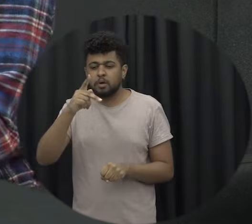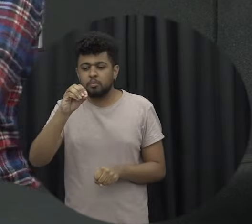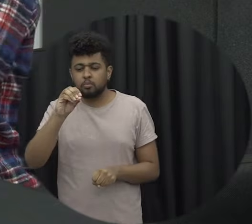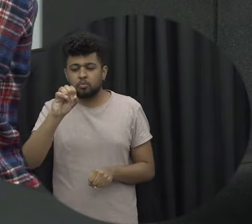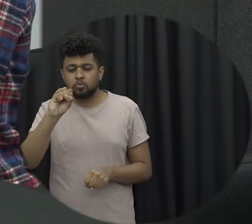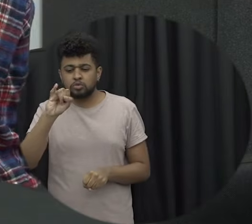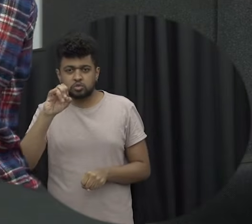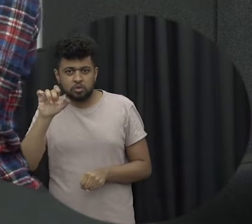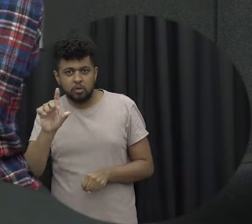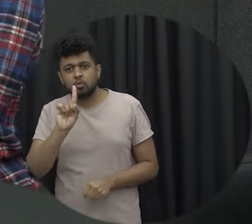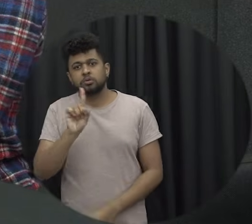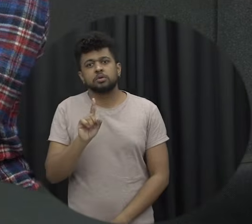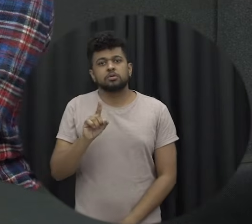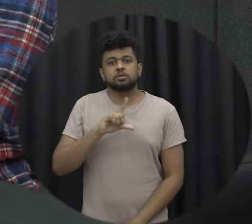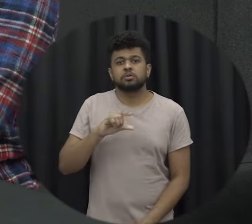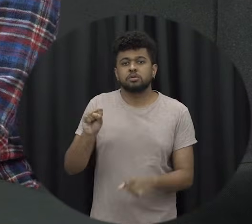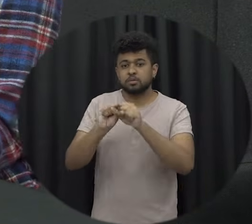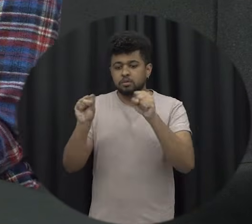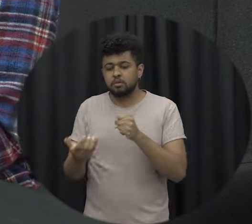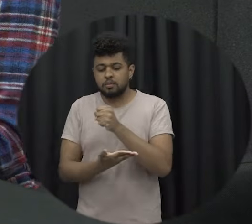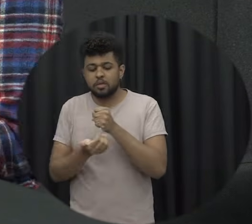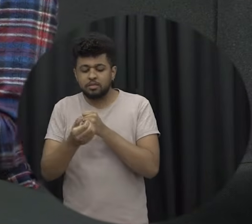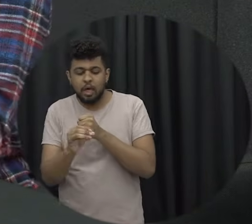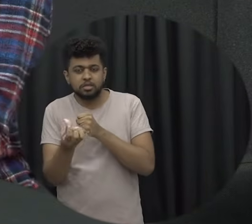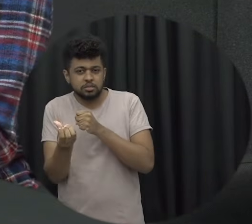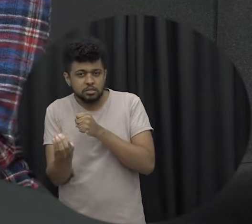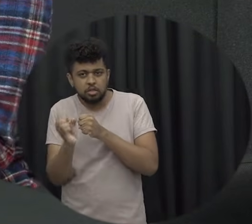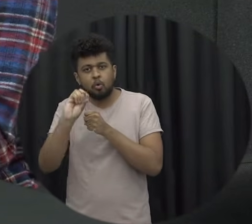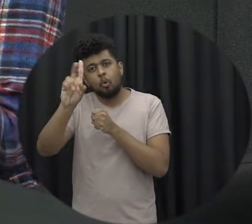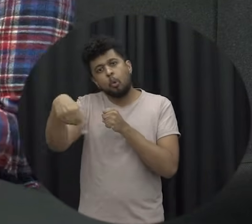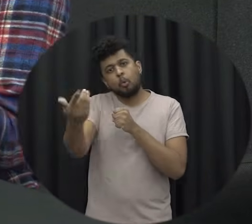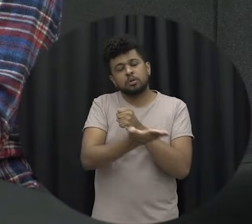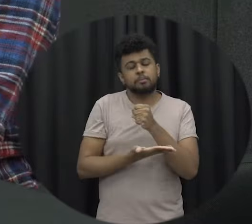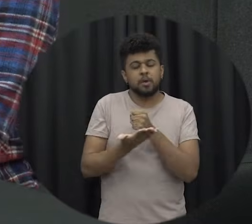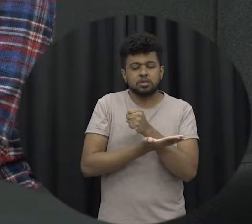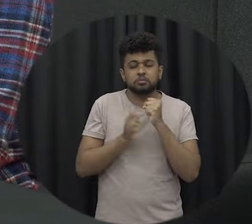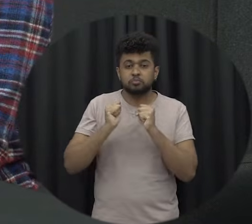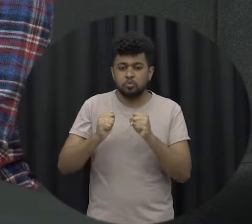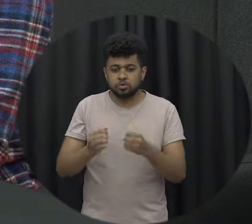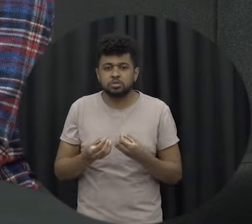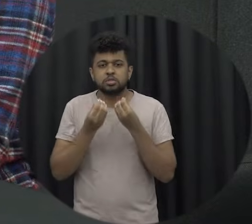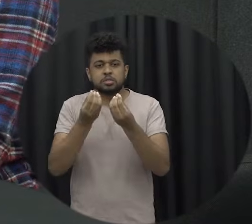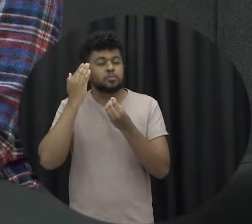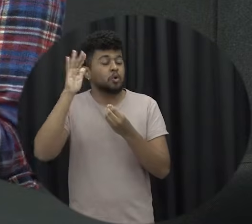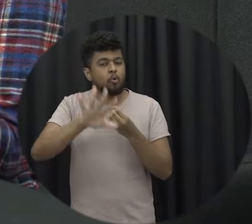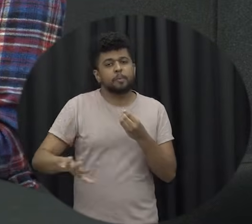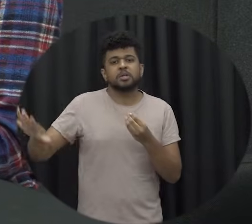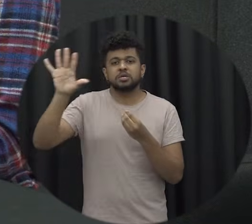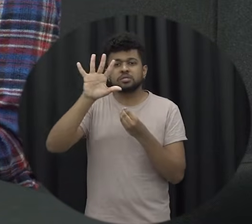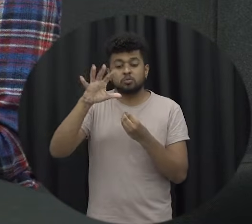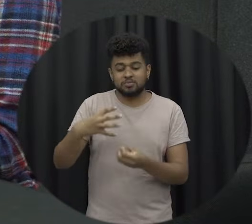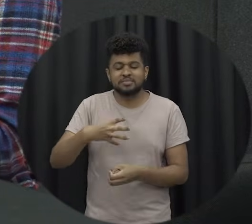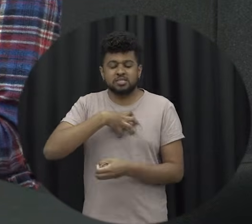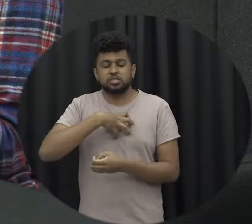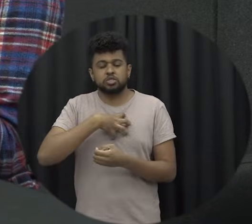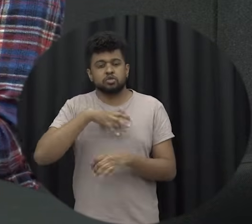10, de base 60 ou de uma outra base, pode trazer mais compreensão, mais sentido para a matemática e tornar os